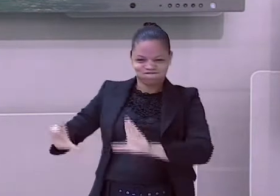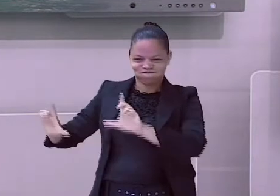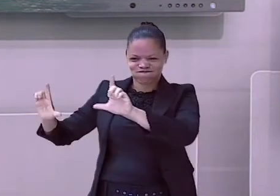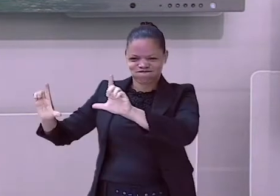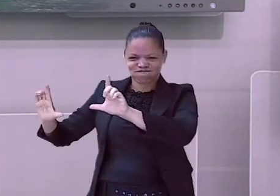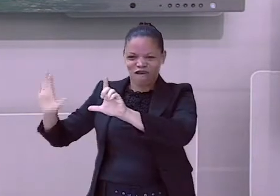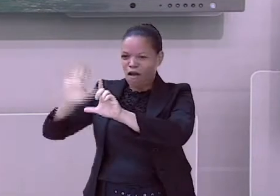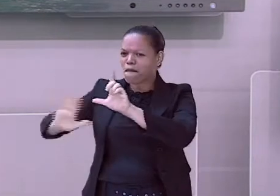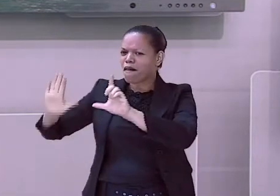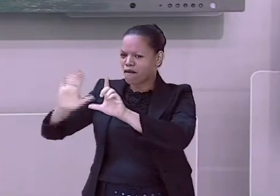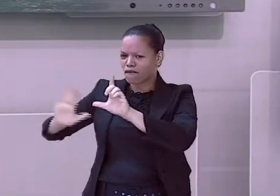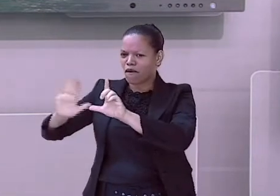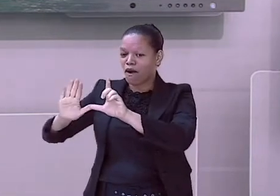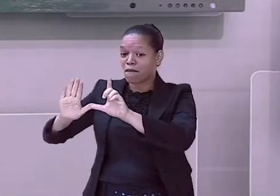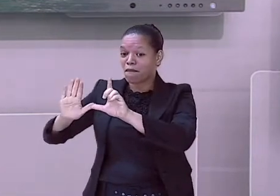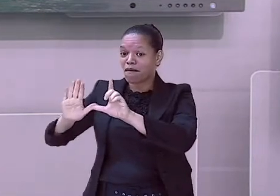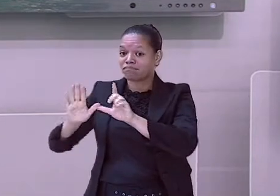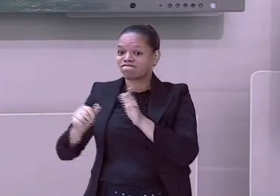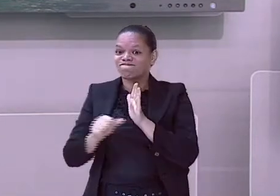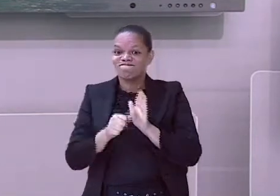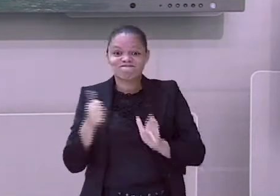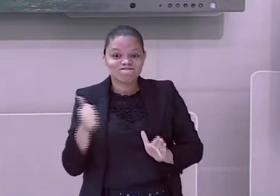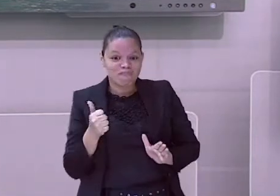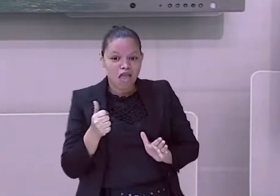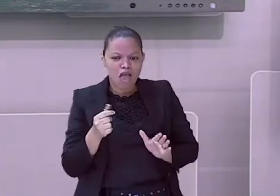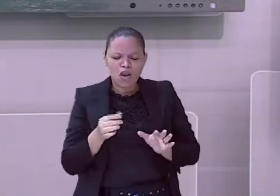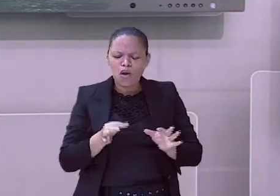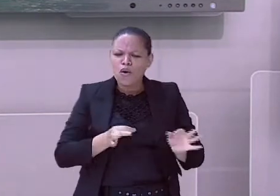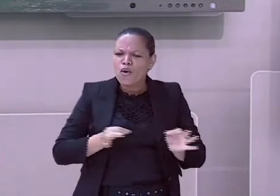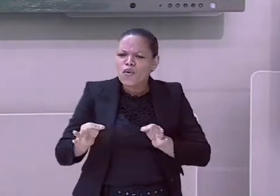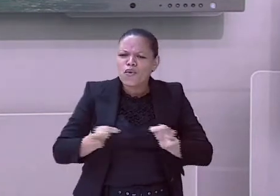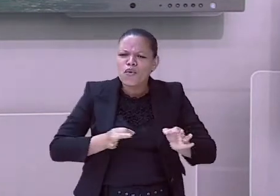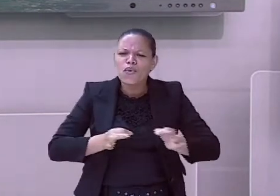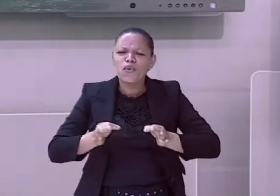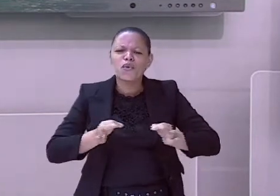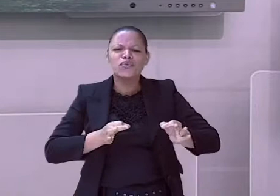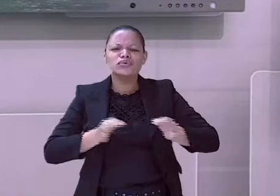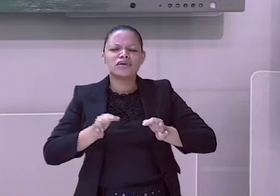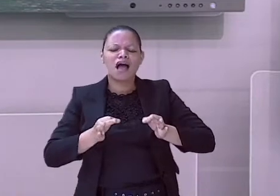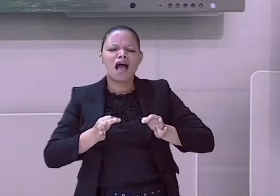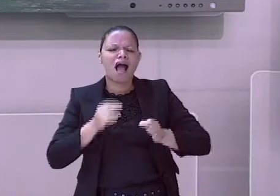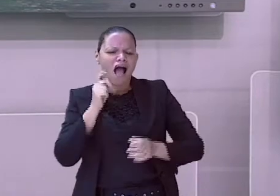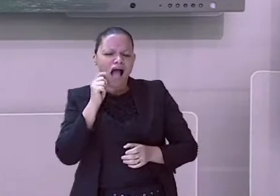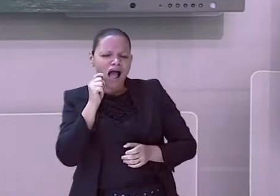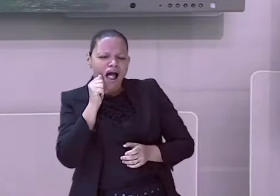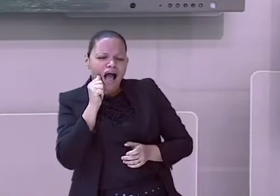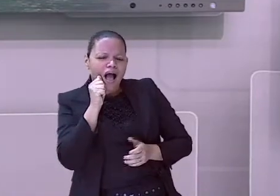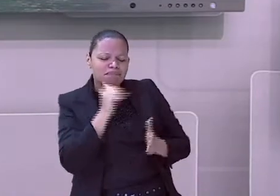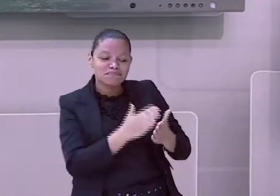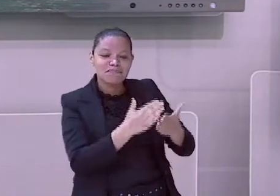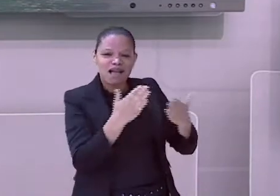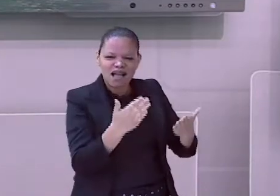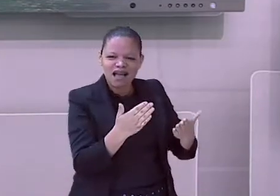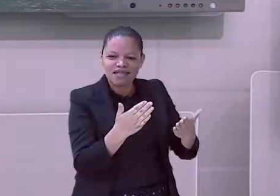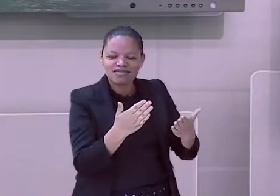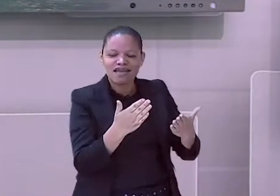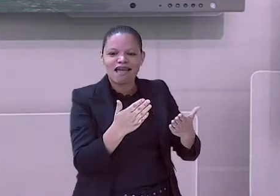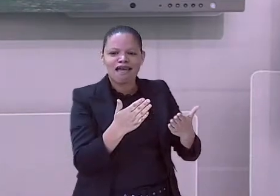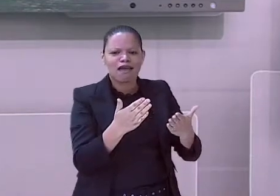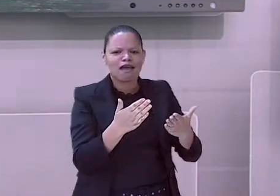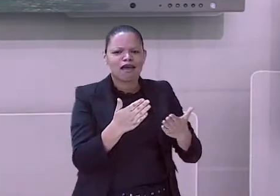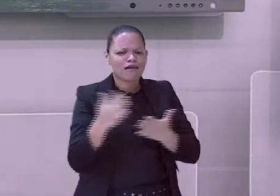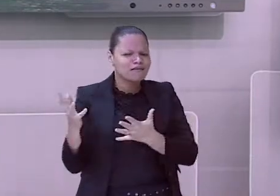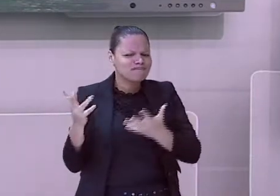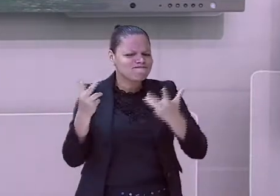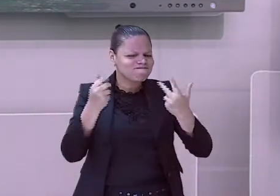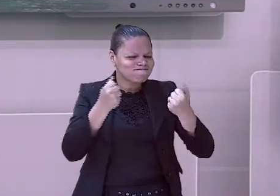organizado, lápis e borracha, atividade da plataforma SMED GV e um bom ânimo.